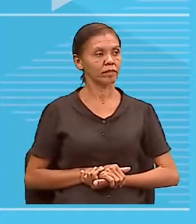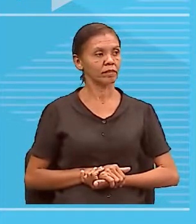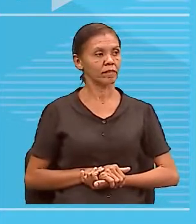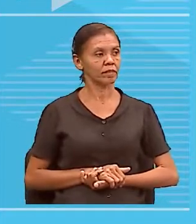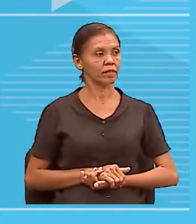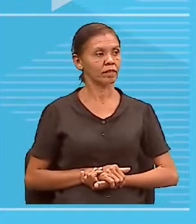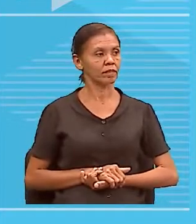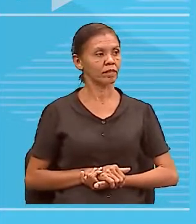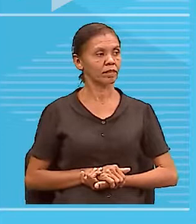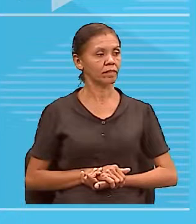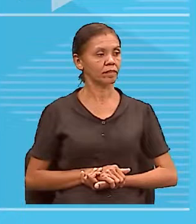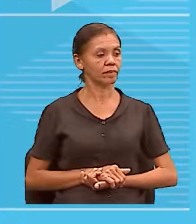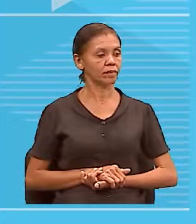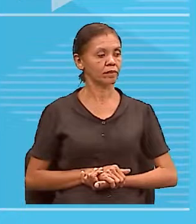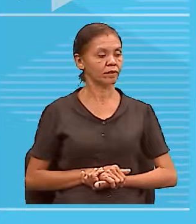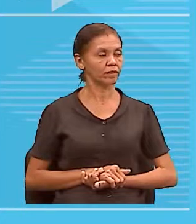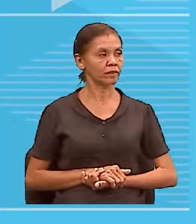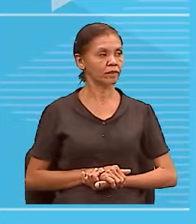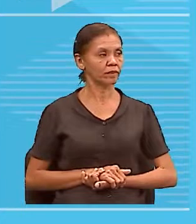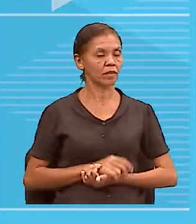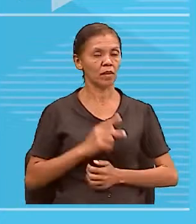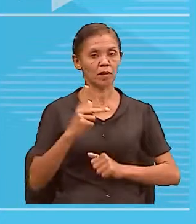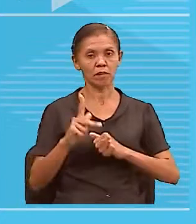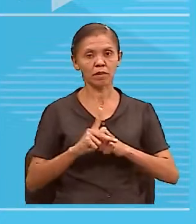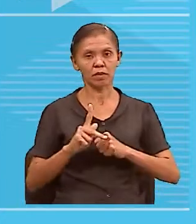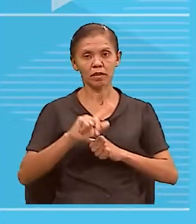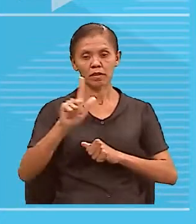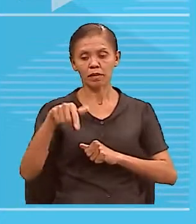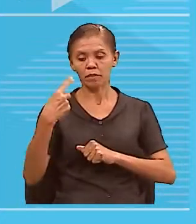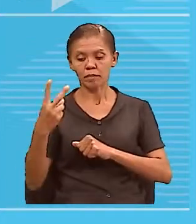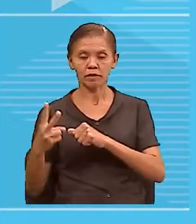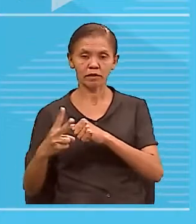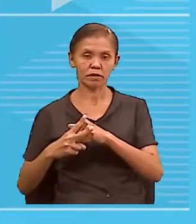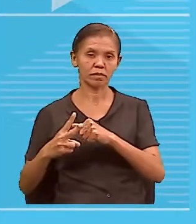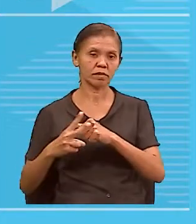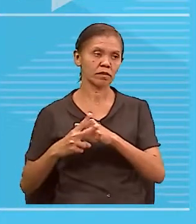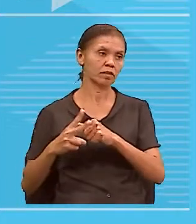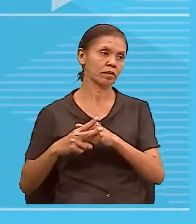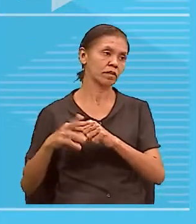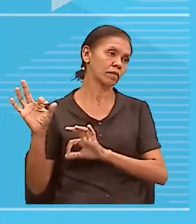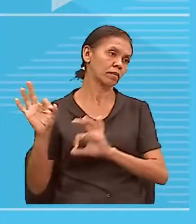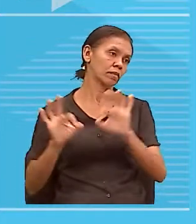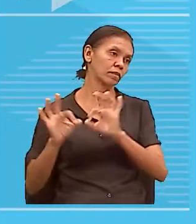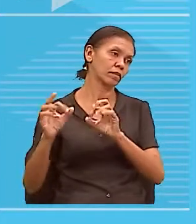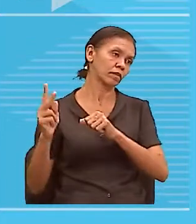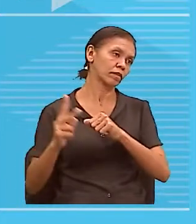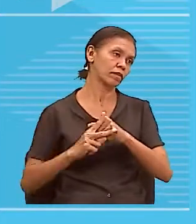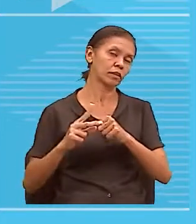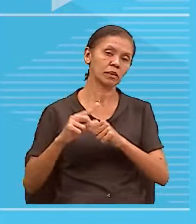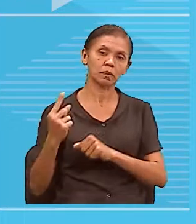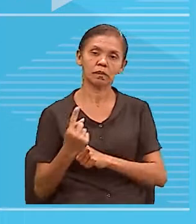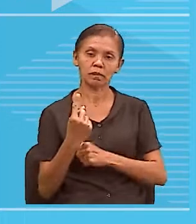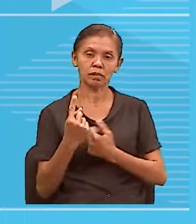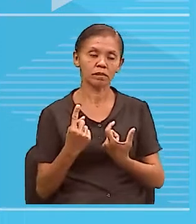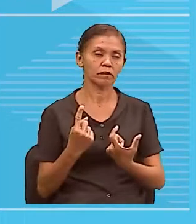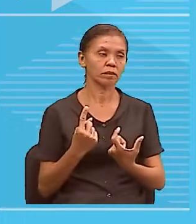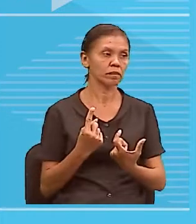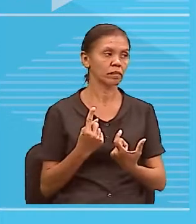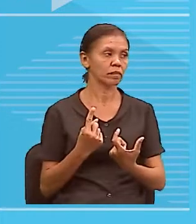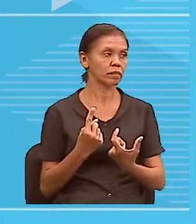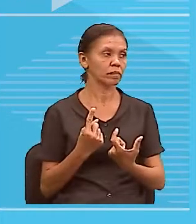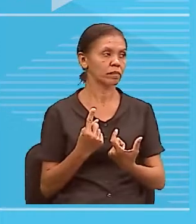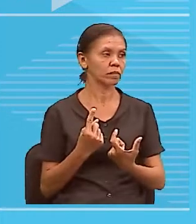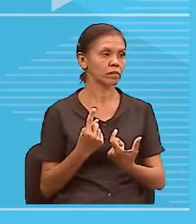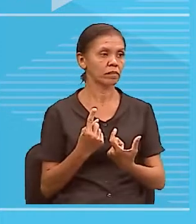o pronome fica depois do verbo vai formar com o verbo uma única palavra a gente